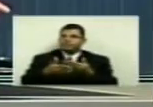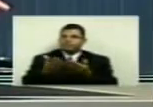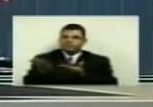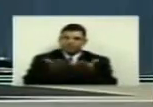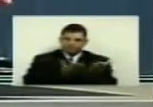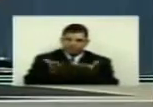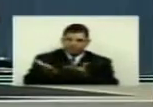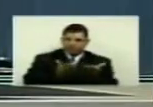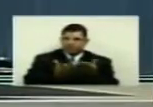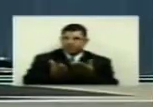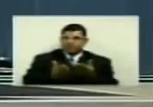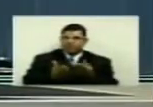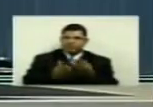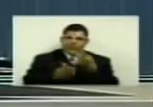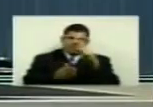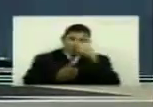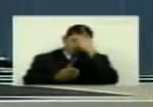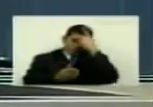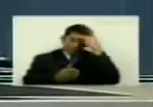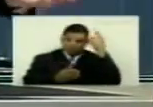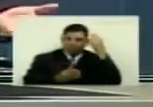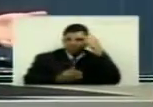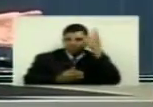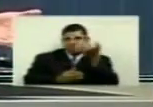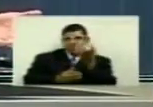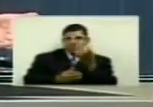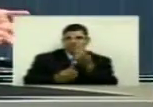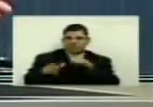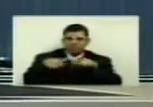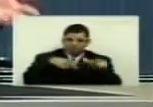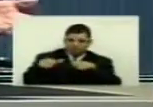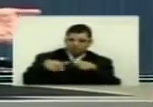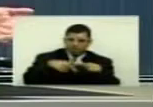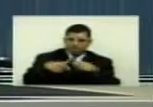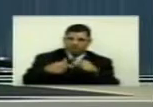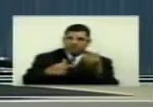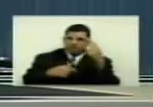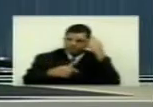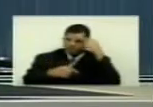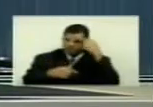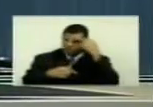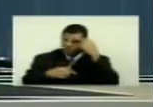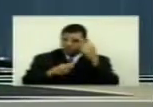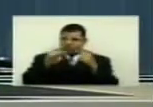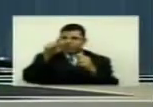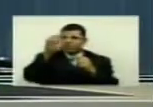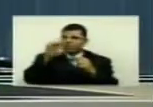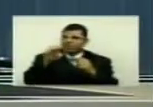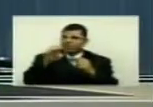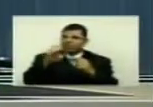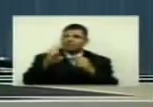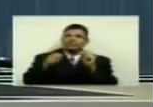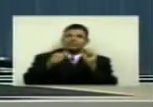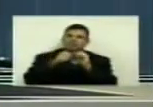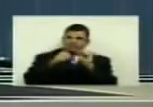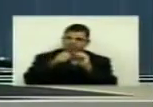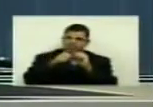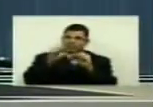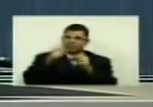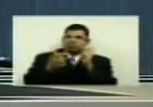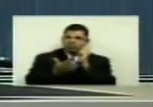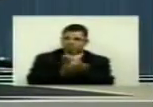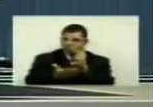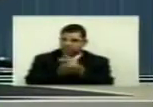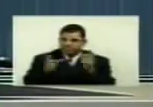prestar serviços ao seu povo. Eu acho que esse é um desafio e essa é a reflexão que a Assembleia deve fazer,